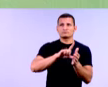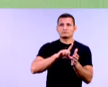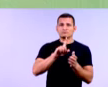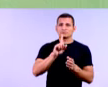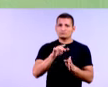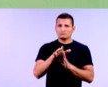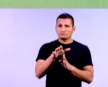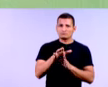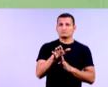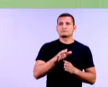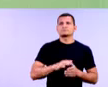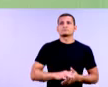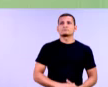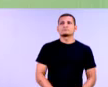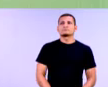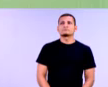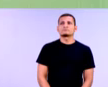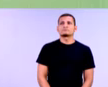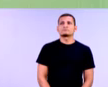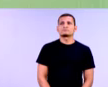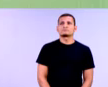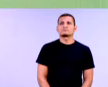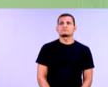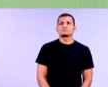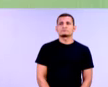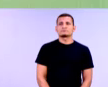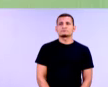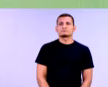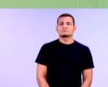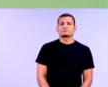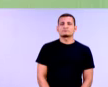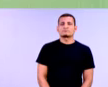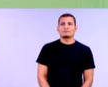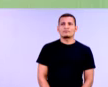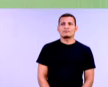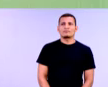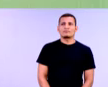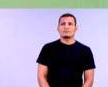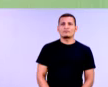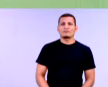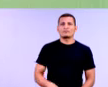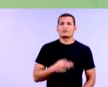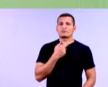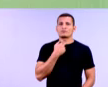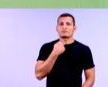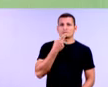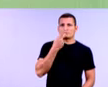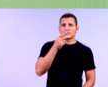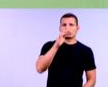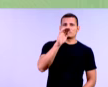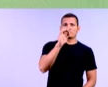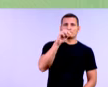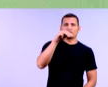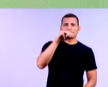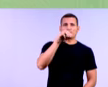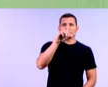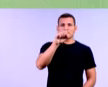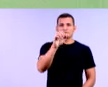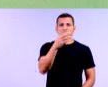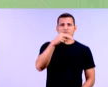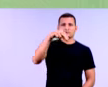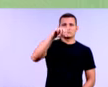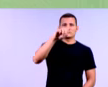vocês não errarão. Nós tocamos. Eu não posso dizer fomos nós que tocou. Eu toquei. Nós